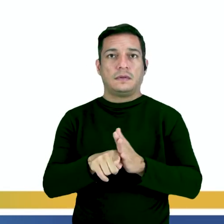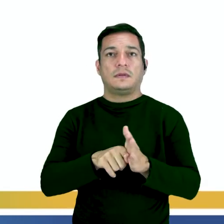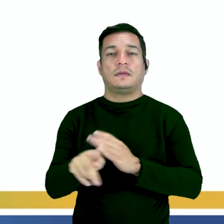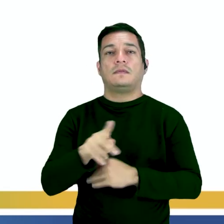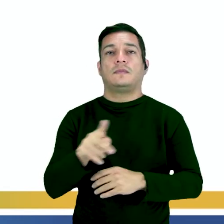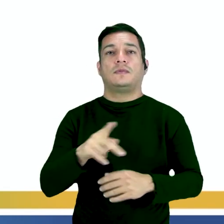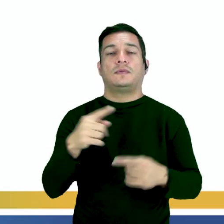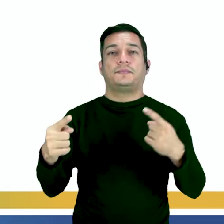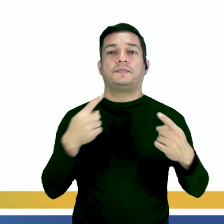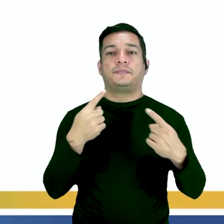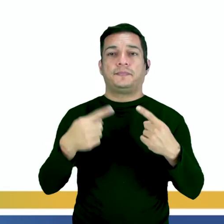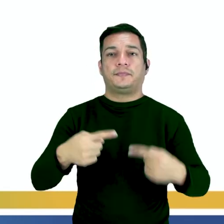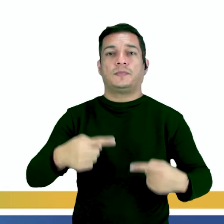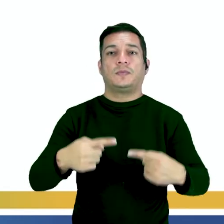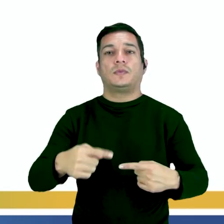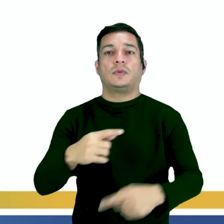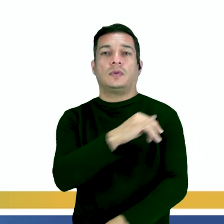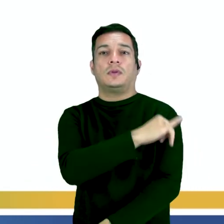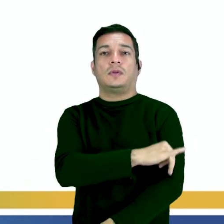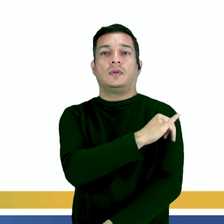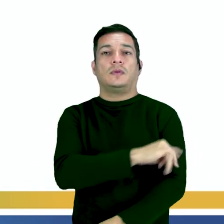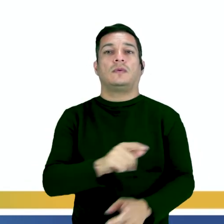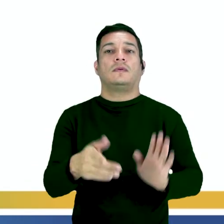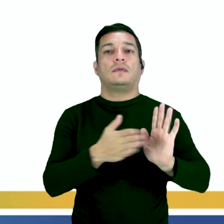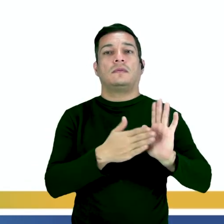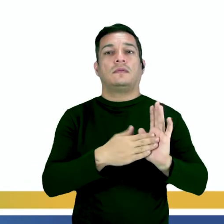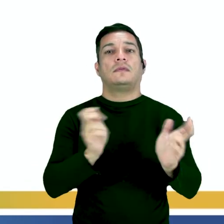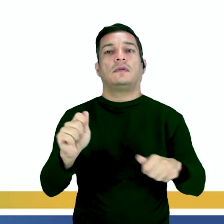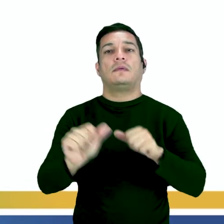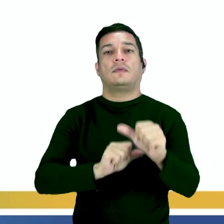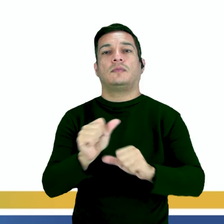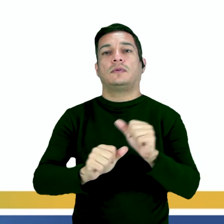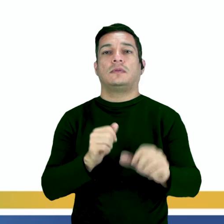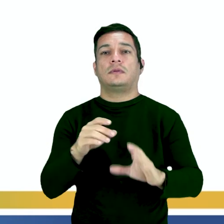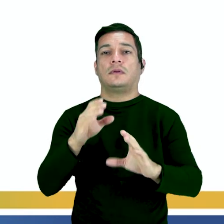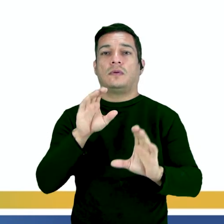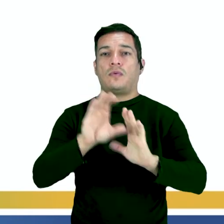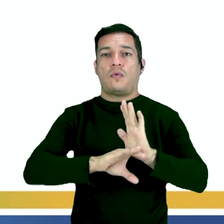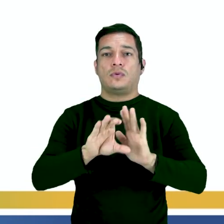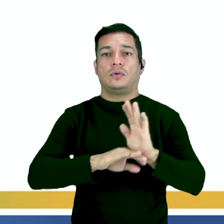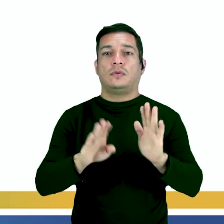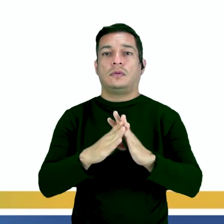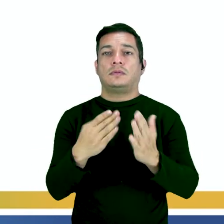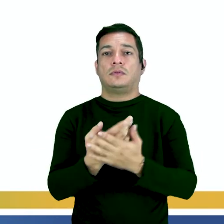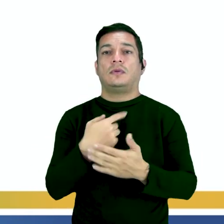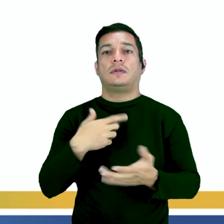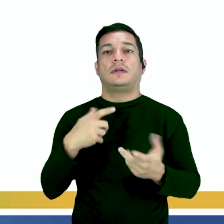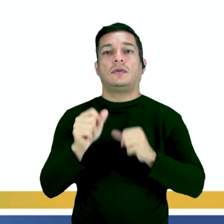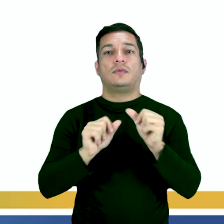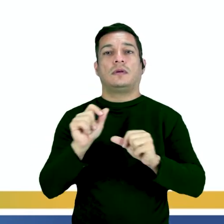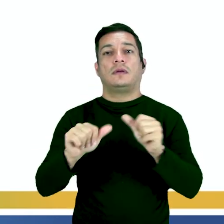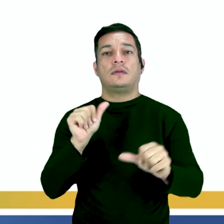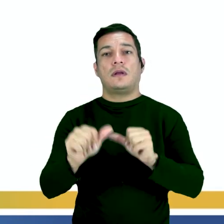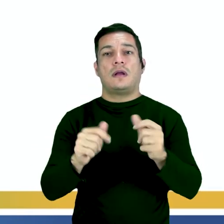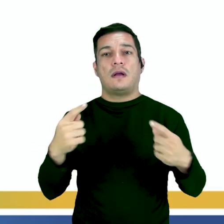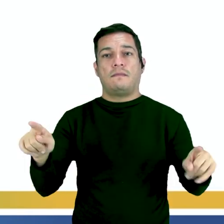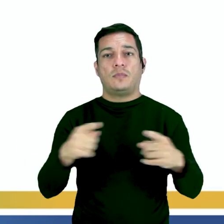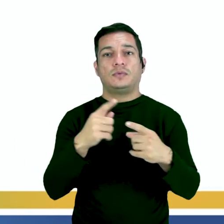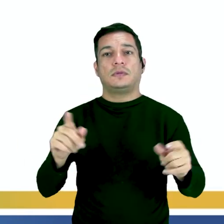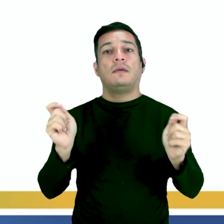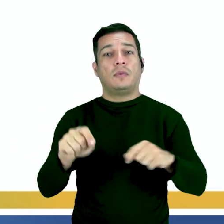professores discutem, no Rio, uma proposta que pode mudar os currículos escolares. Eles querem que a música volte a ser